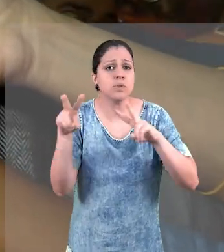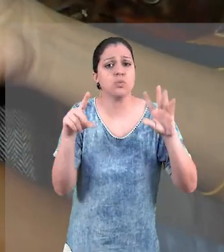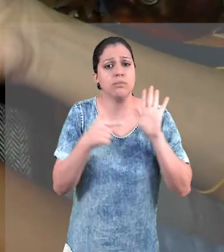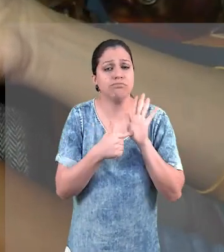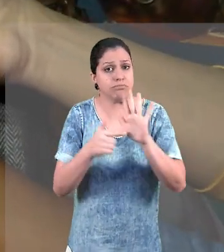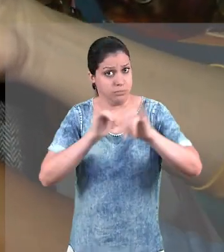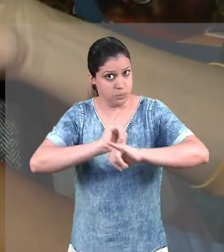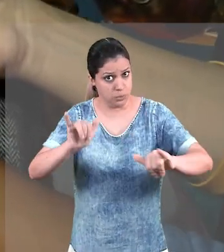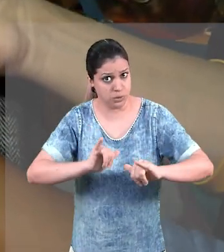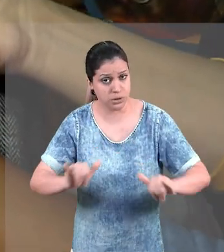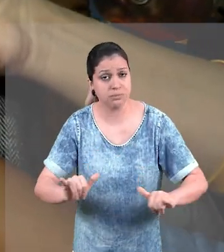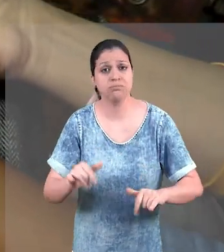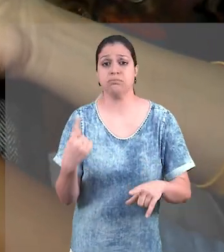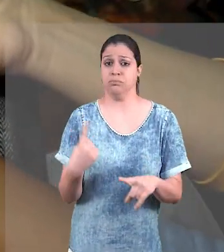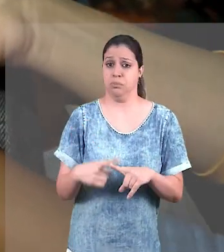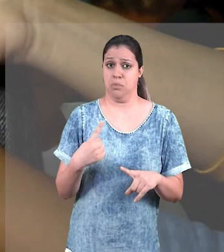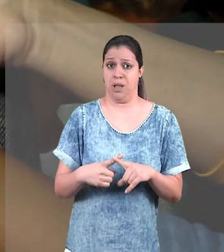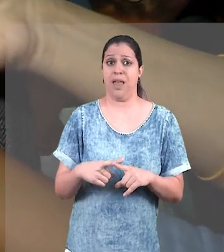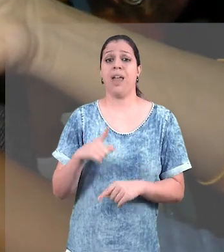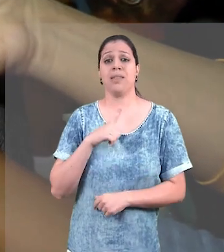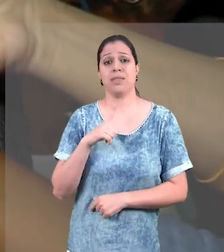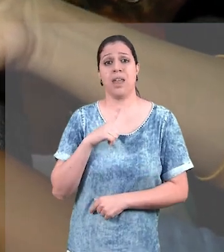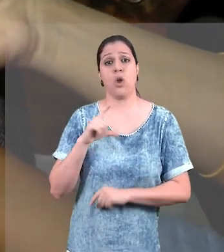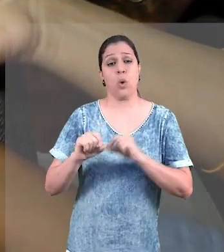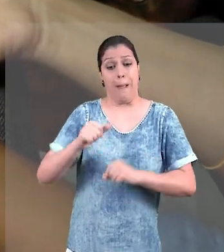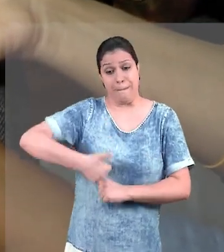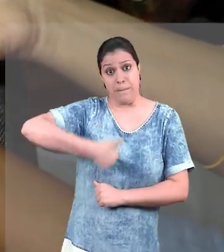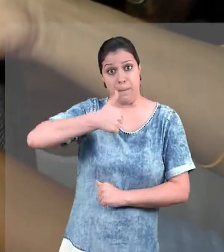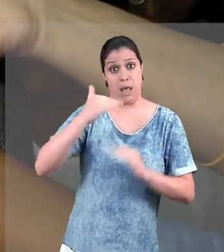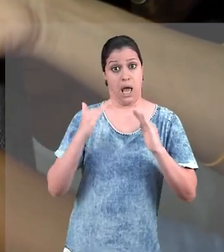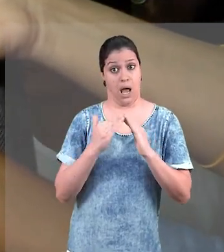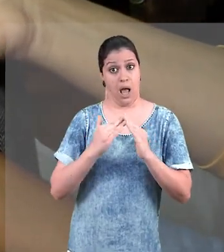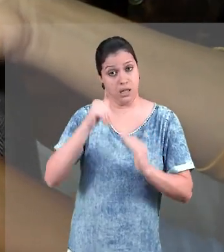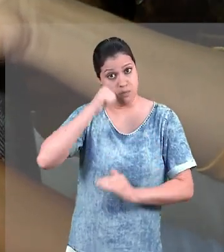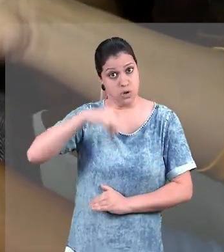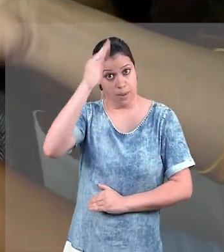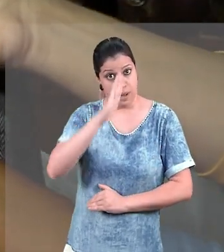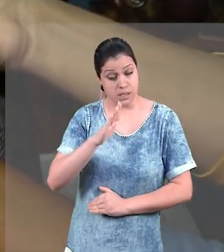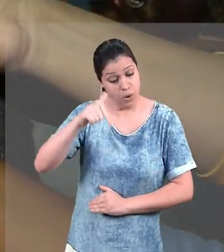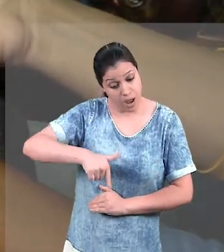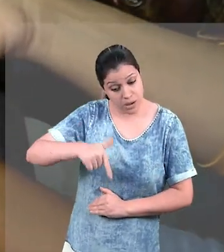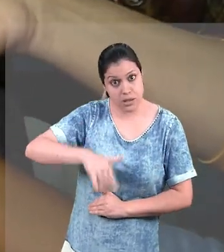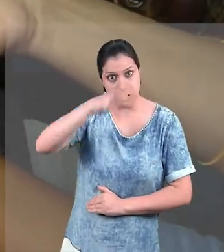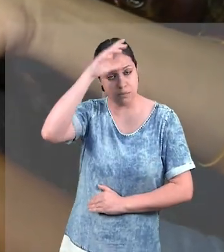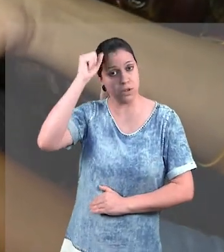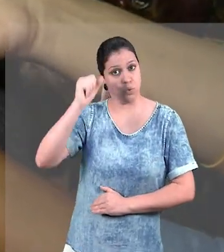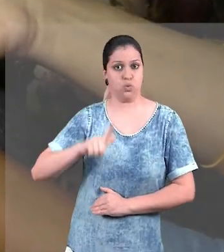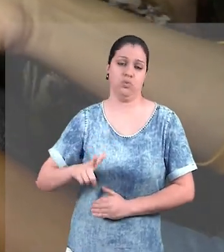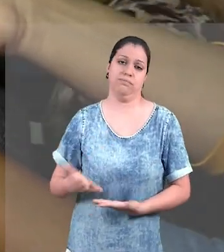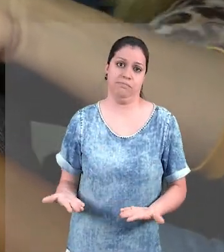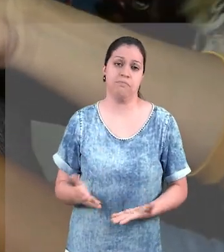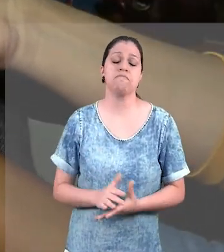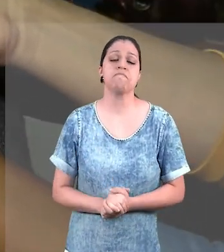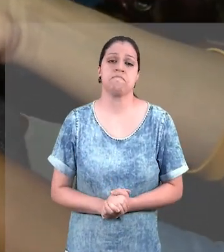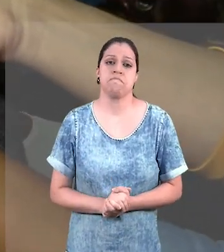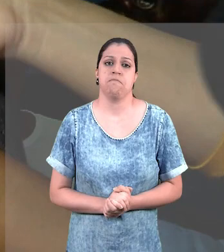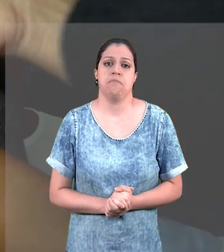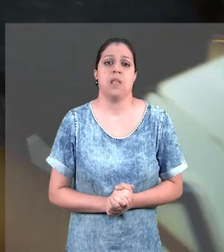no nosso Estado, em função de que nós temos a primeira Casa da Mulher Brasileira aqui no Mato Grosso do Sul. E